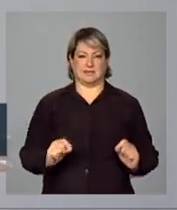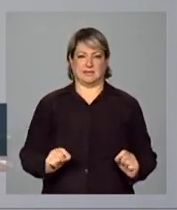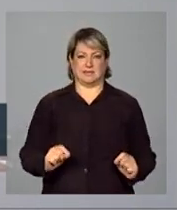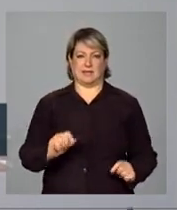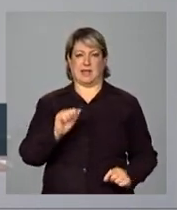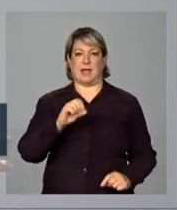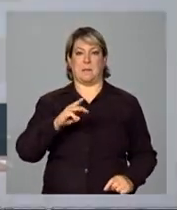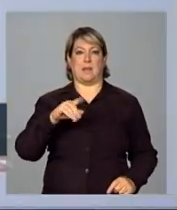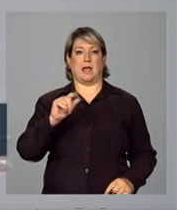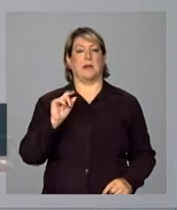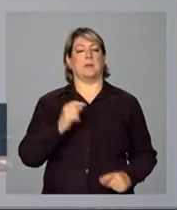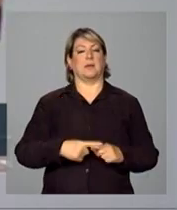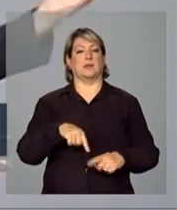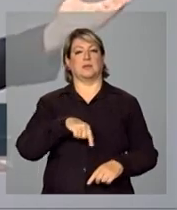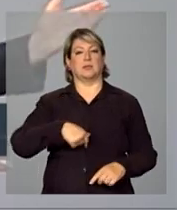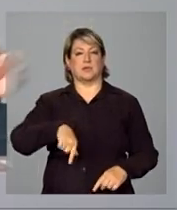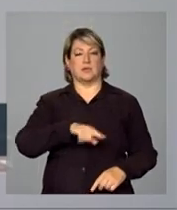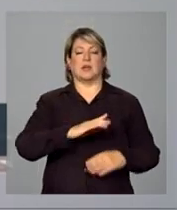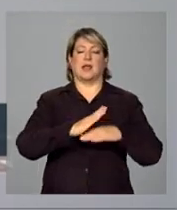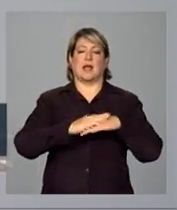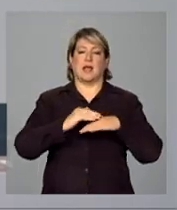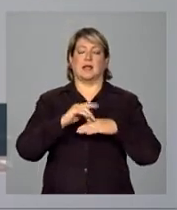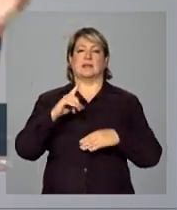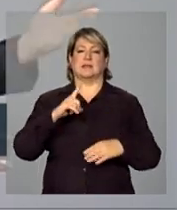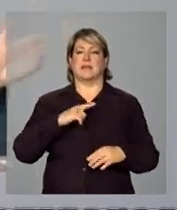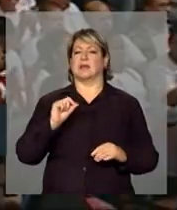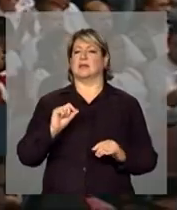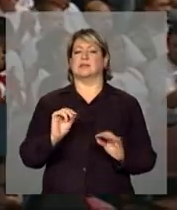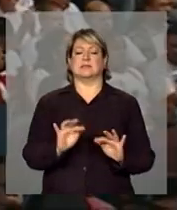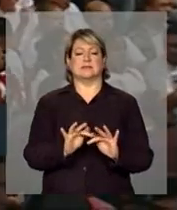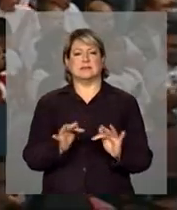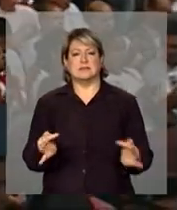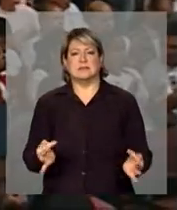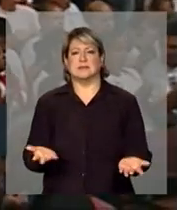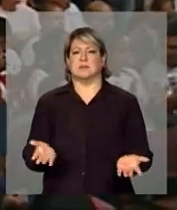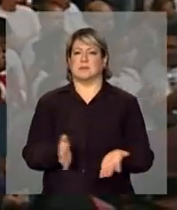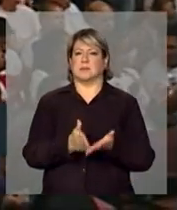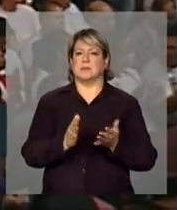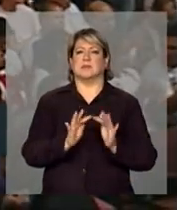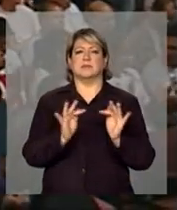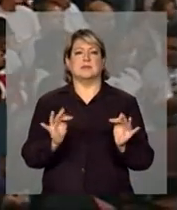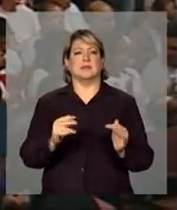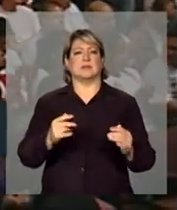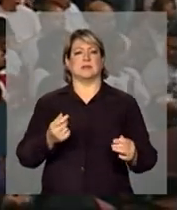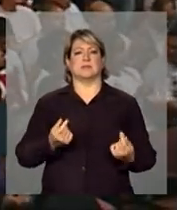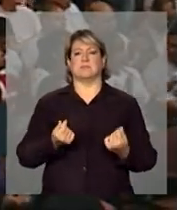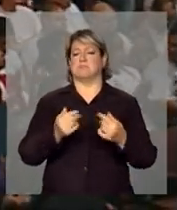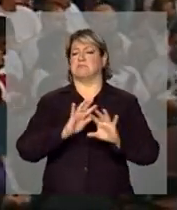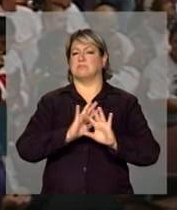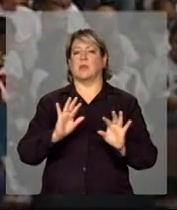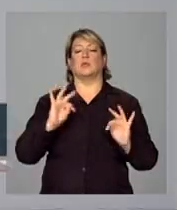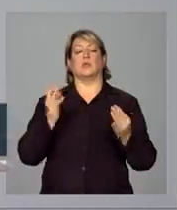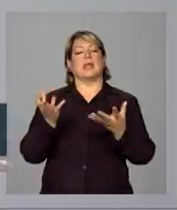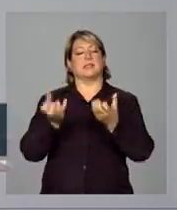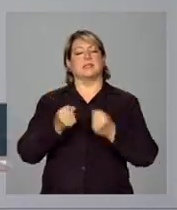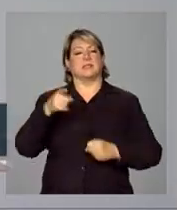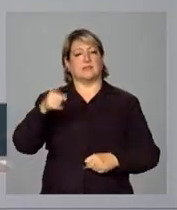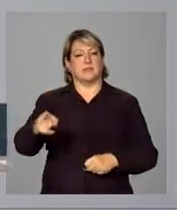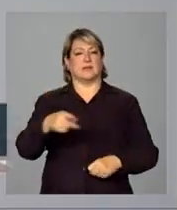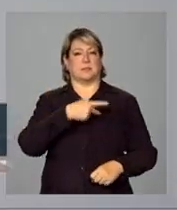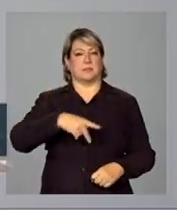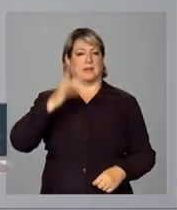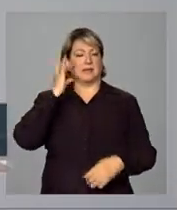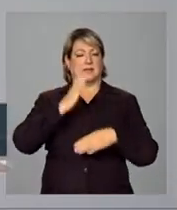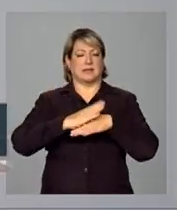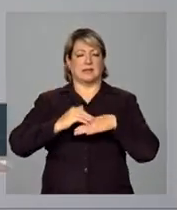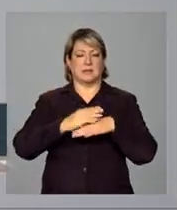Alegre, que perpassa por todas as camadas sociais, por todos os bairros, lhe recepcionando com muita alegria, com muito